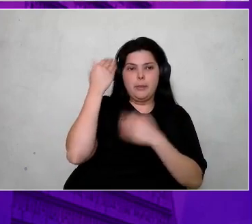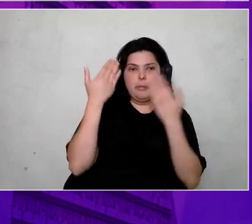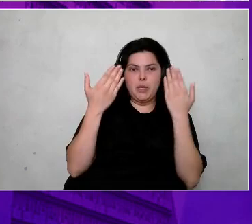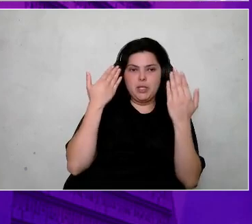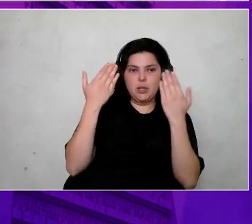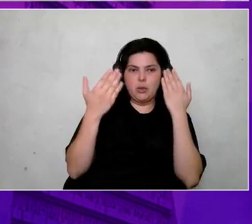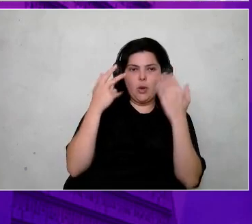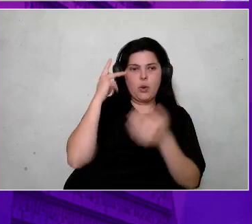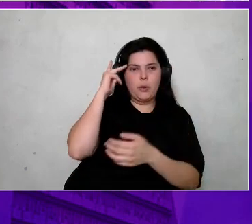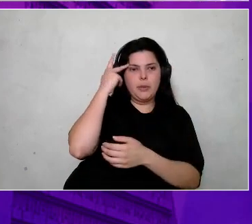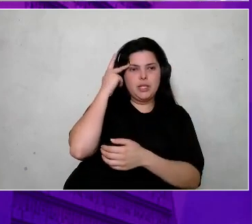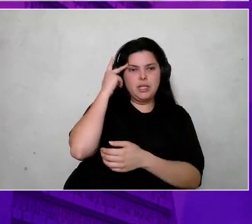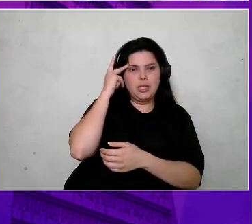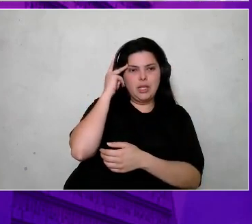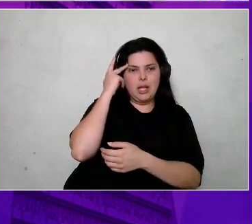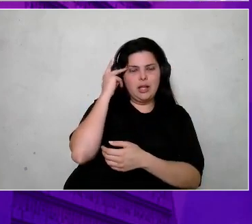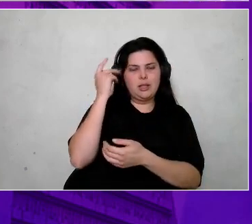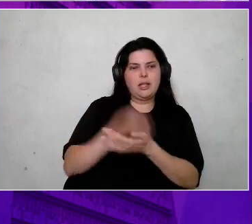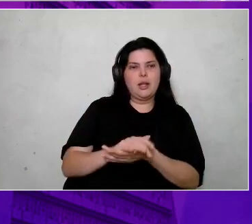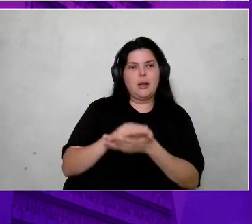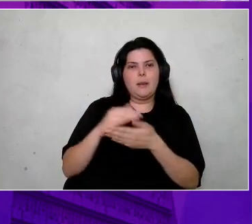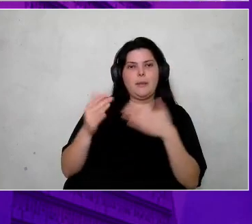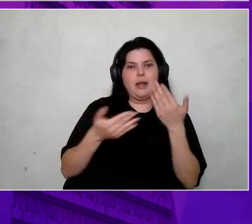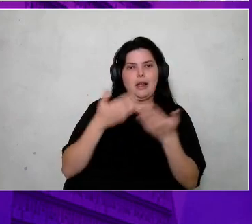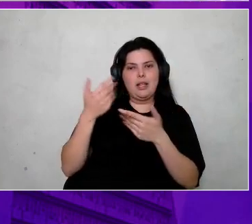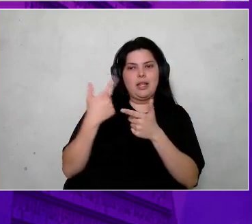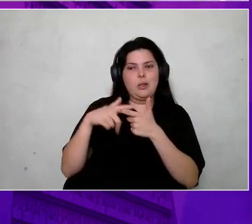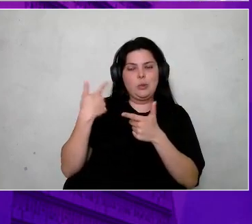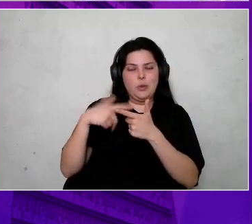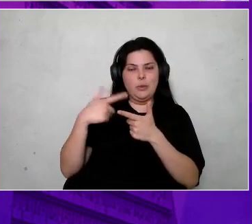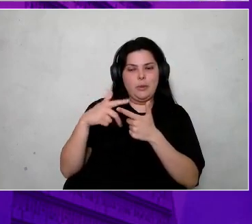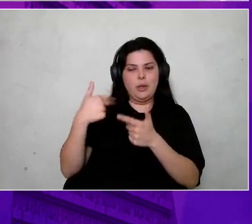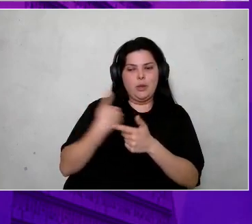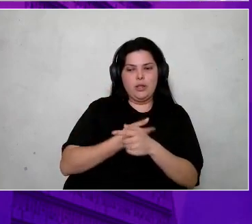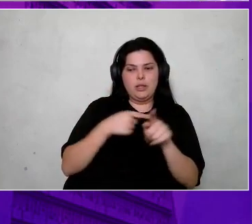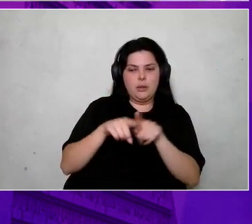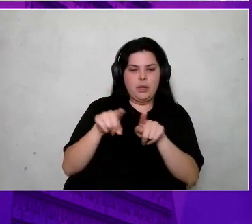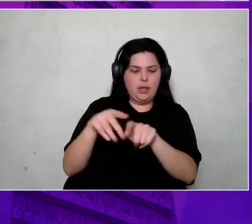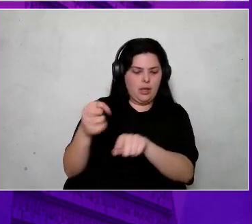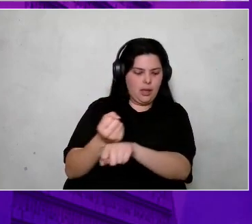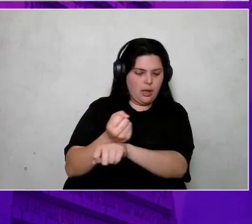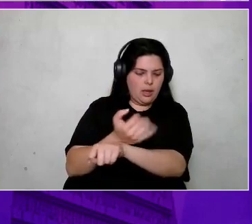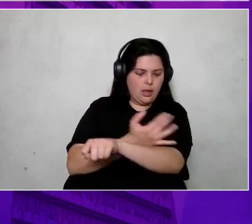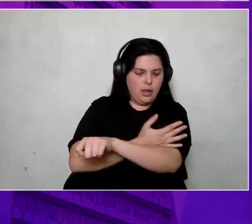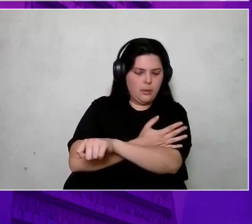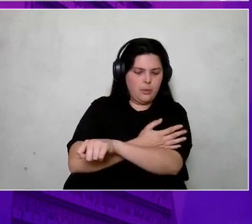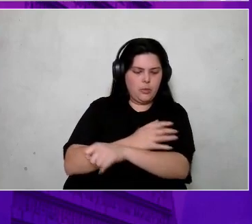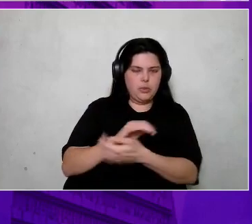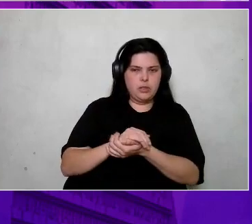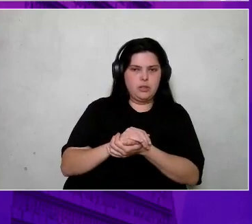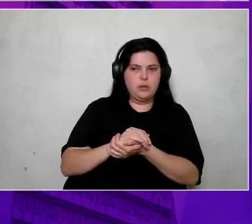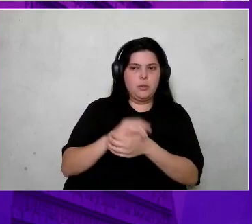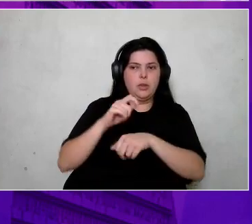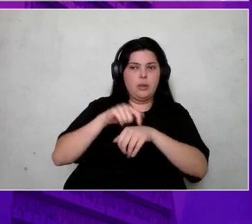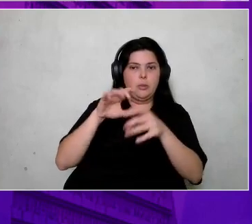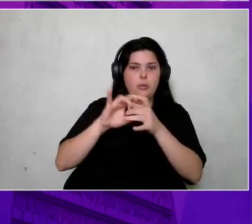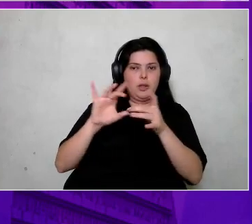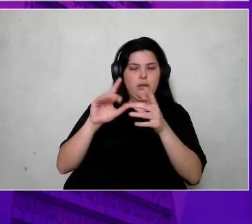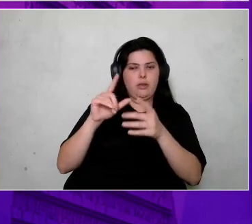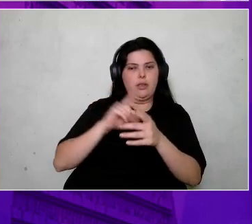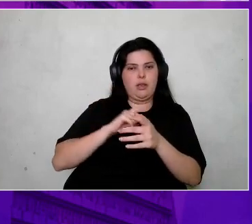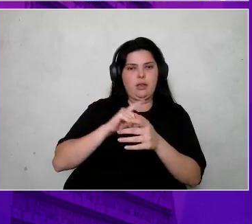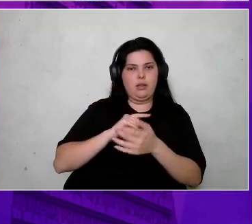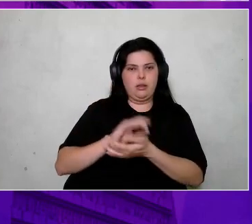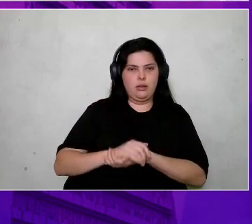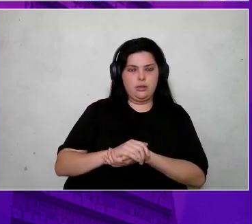para lidar com os nossos problemas e emoções aí pelo tempo livre que a gente vai ter. Esses são os